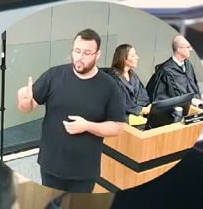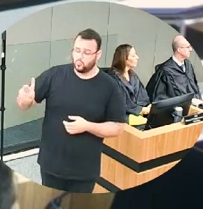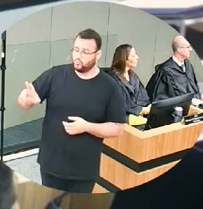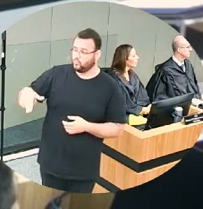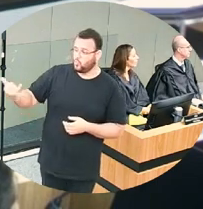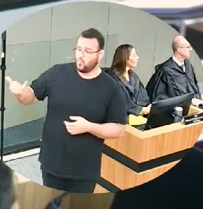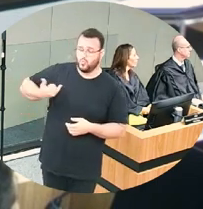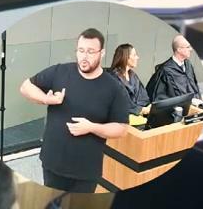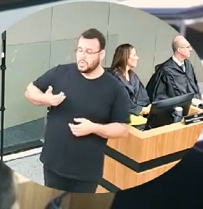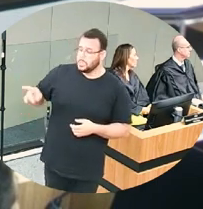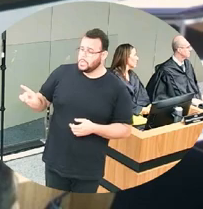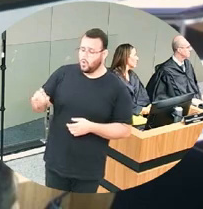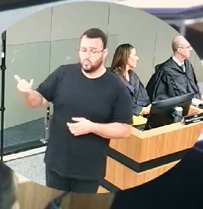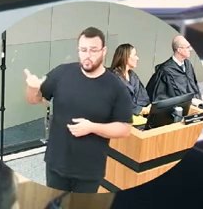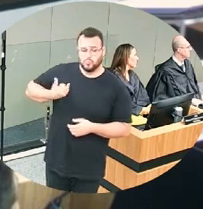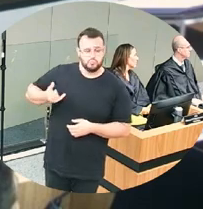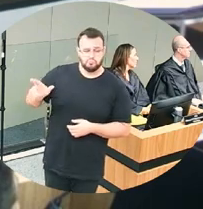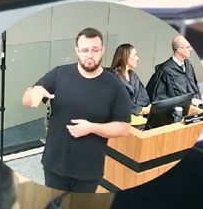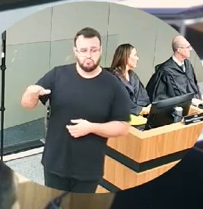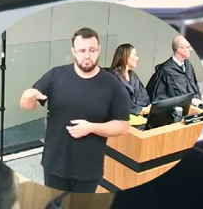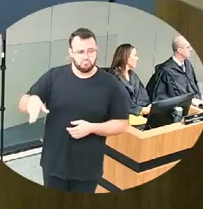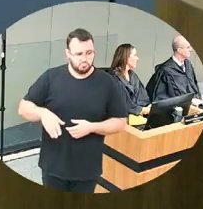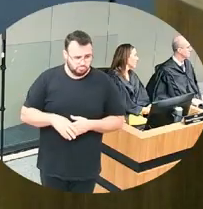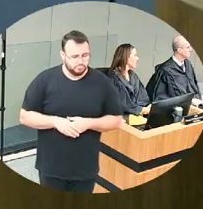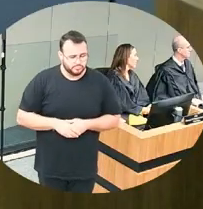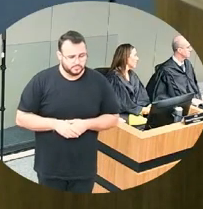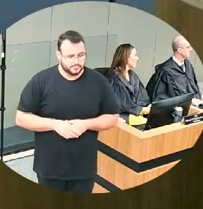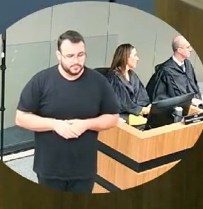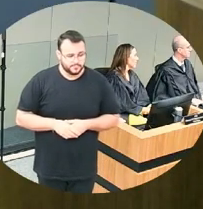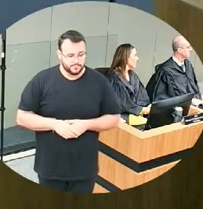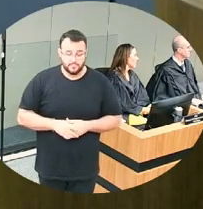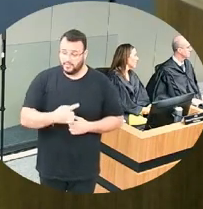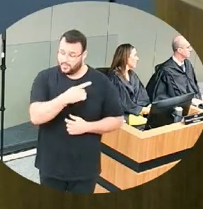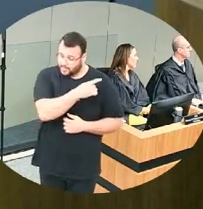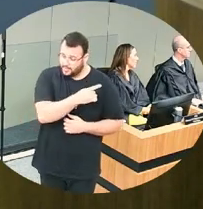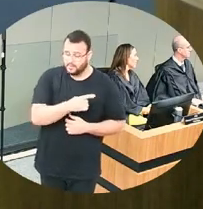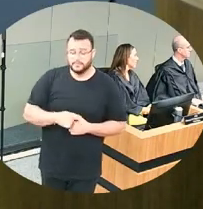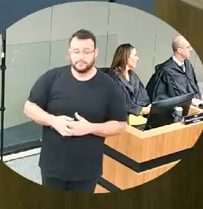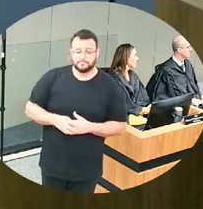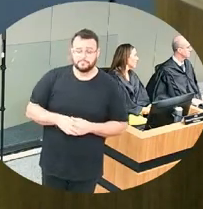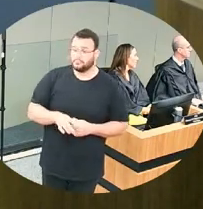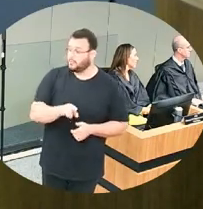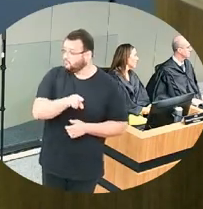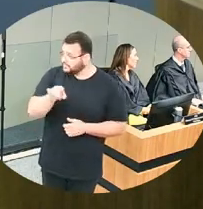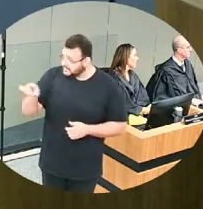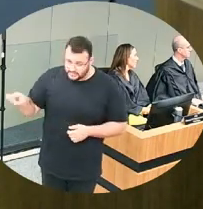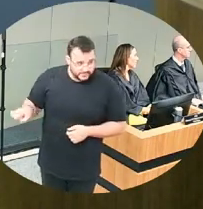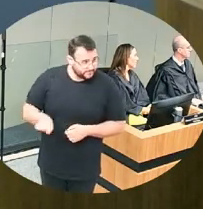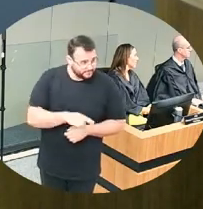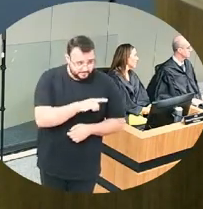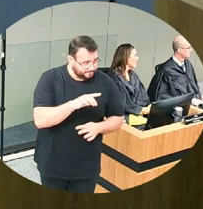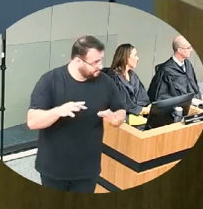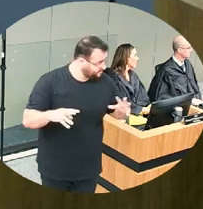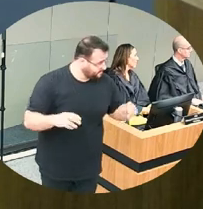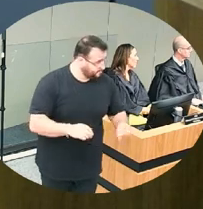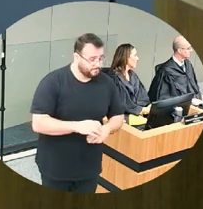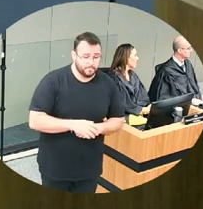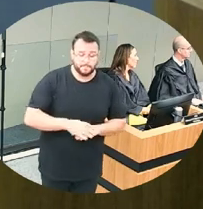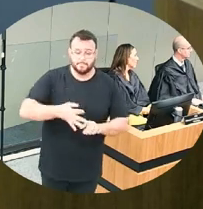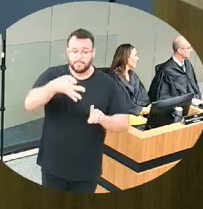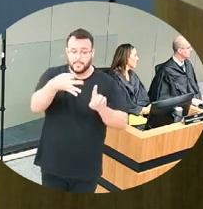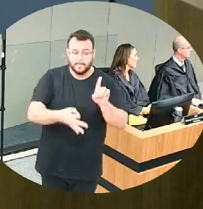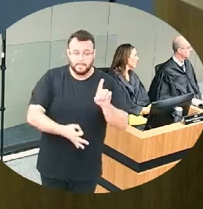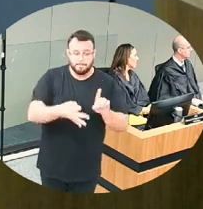confesso o senhor que eu não lembro de um não do Senhor e ele foi vocês foram e aqui Desembargador de